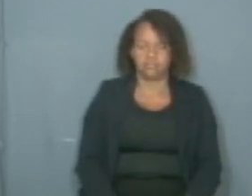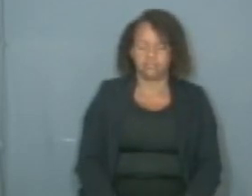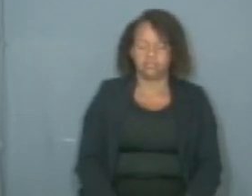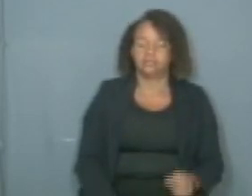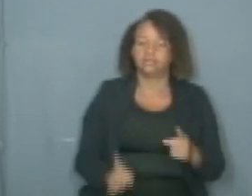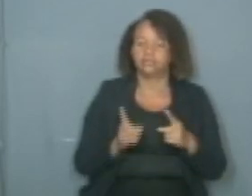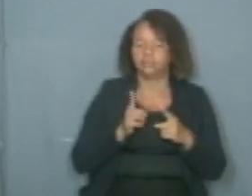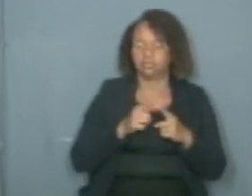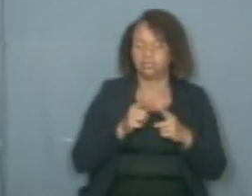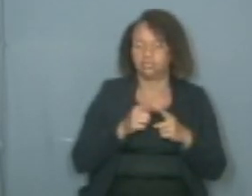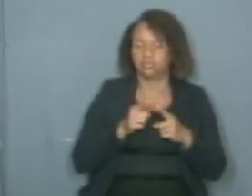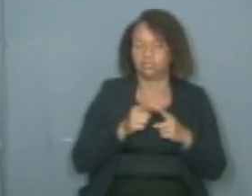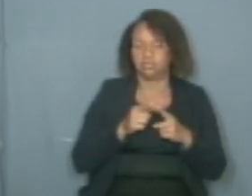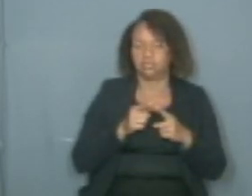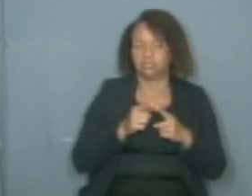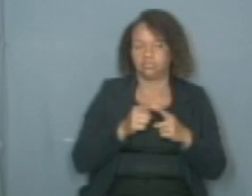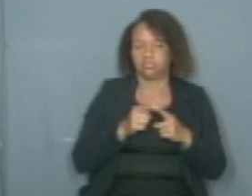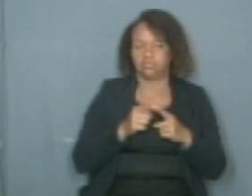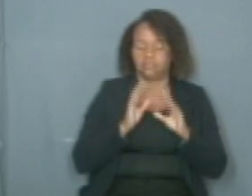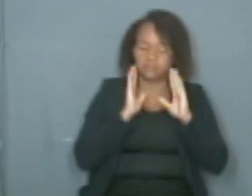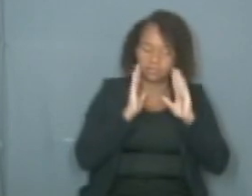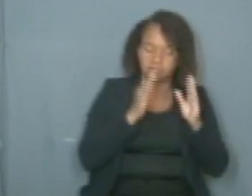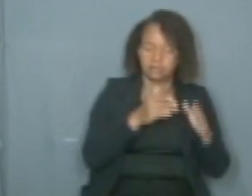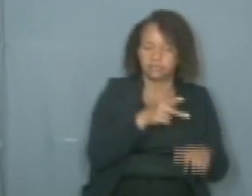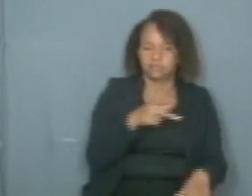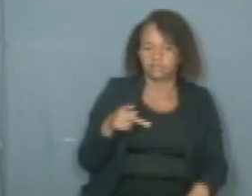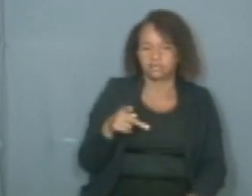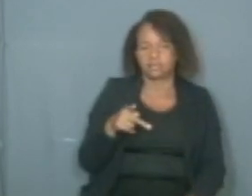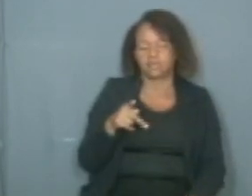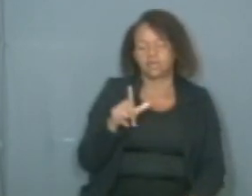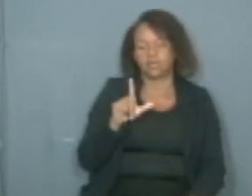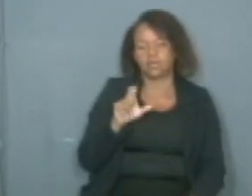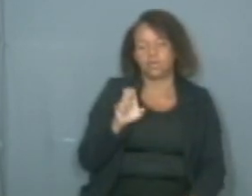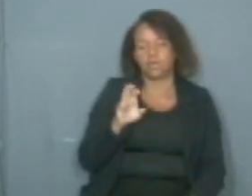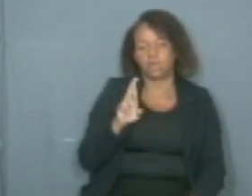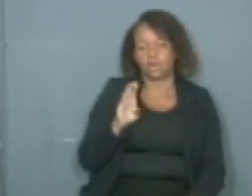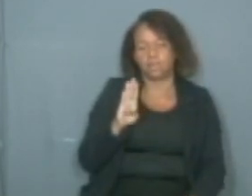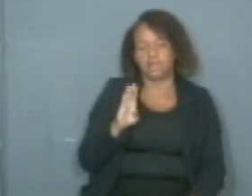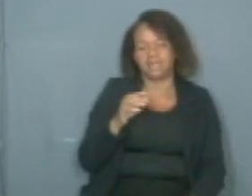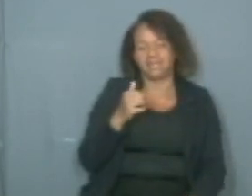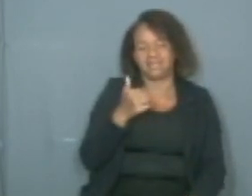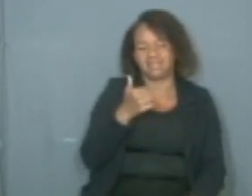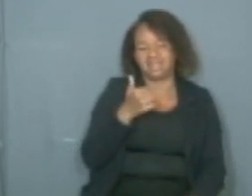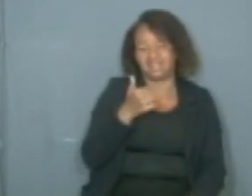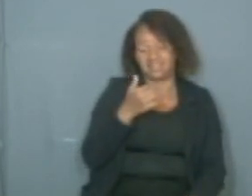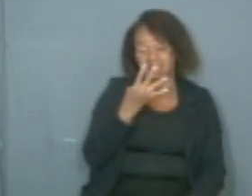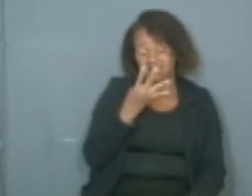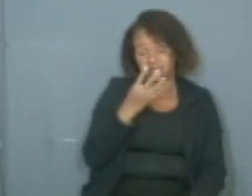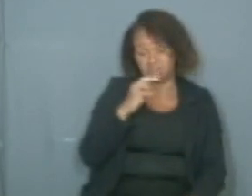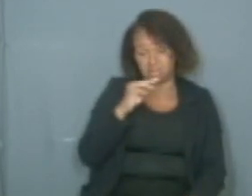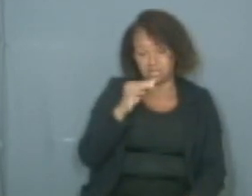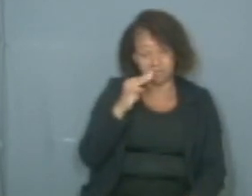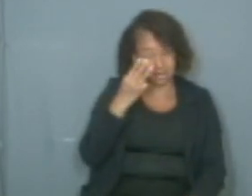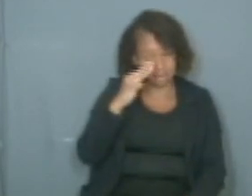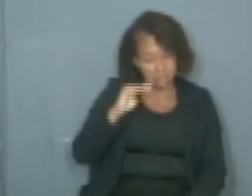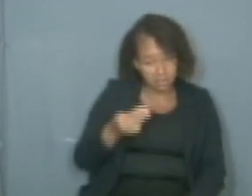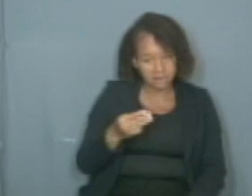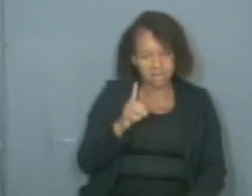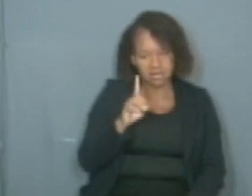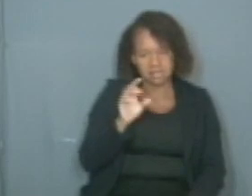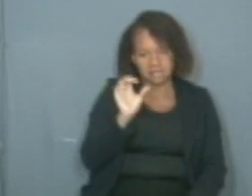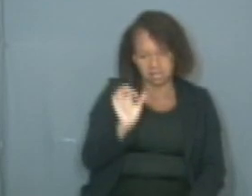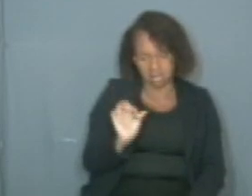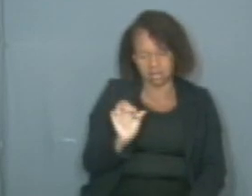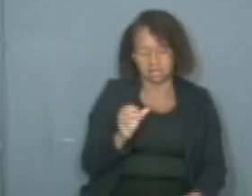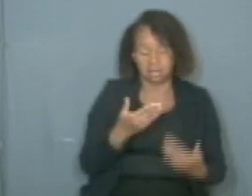Uma é uma coisa direcionada ao presidente da URB, que é o 3016, tá?